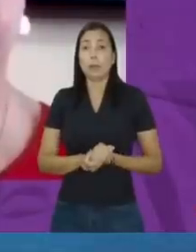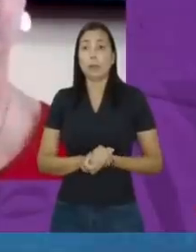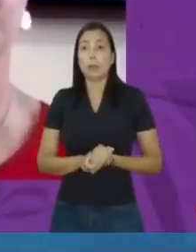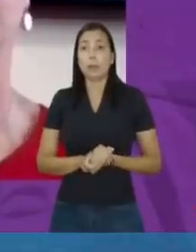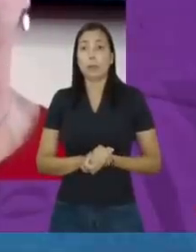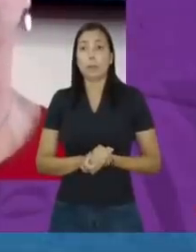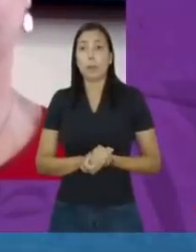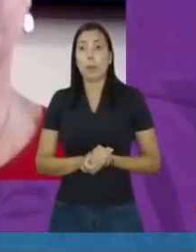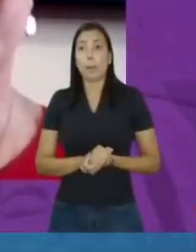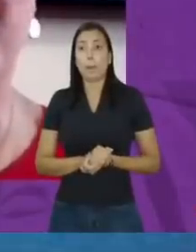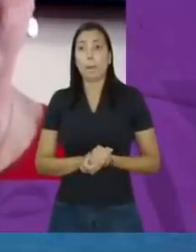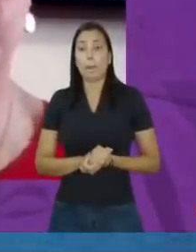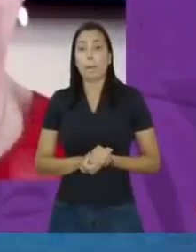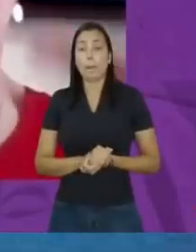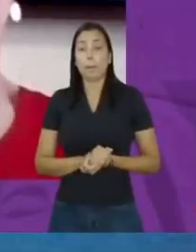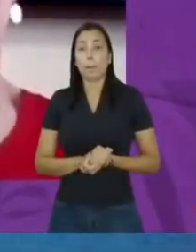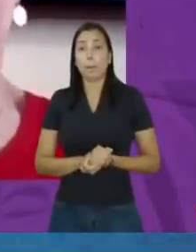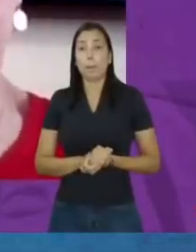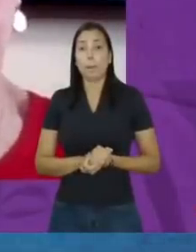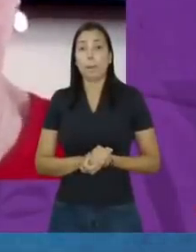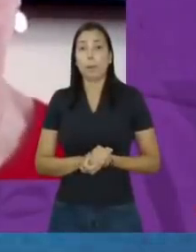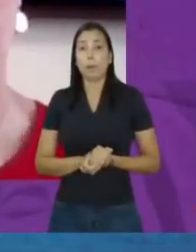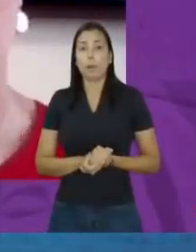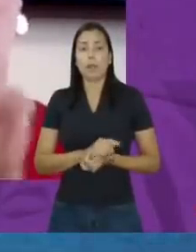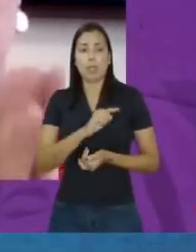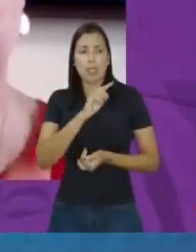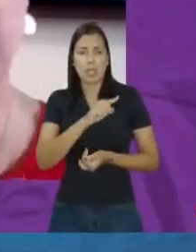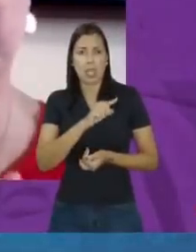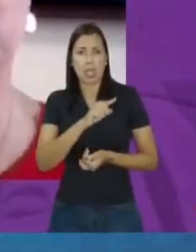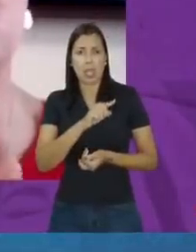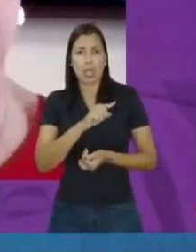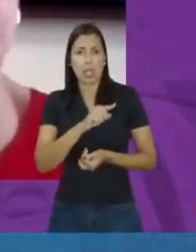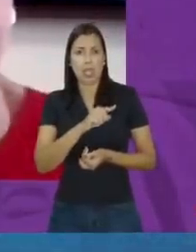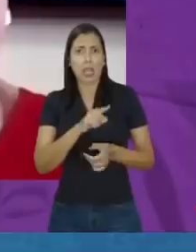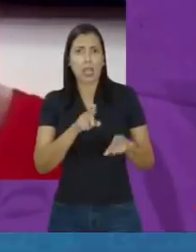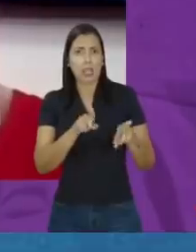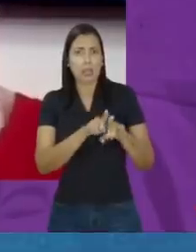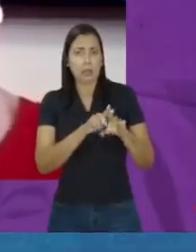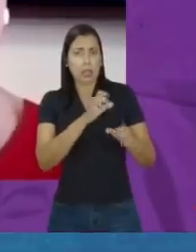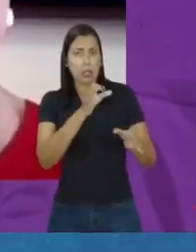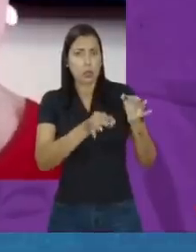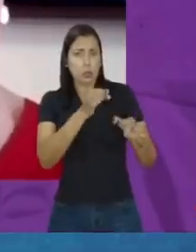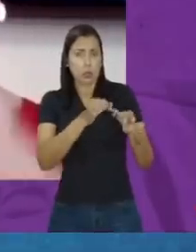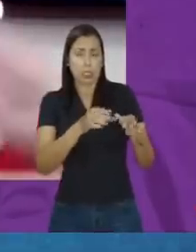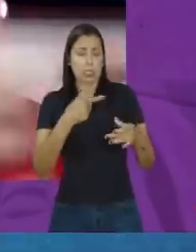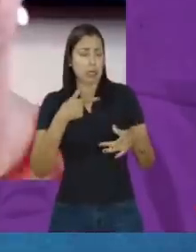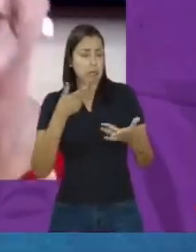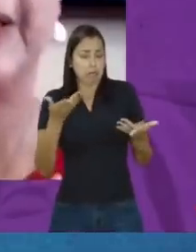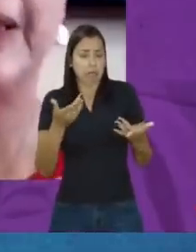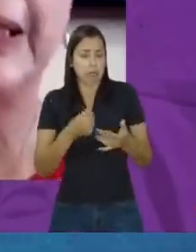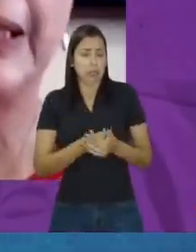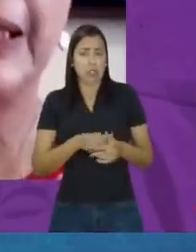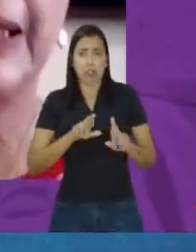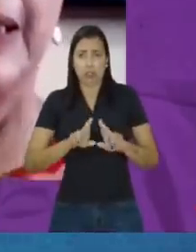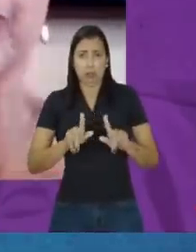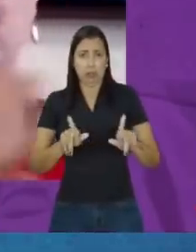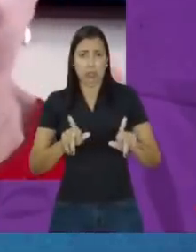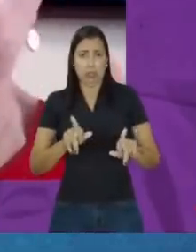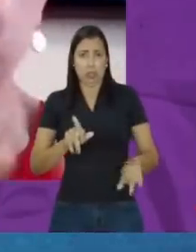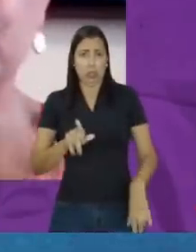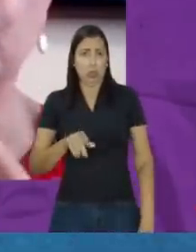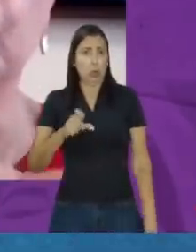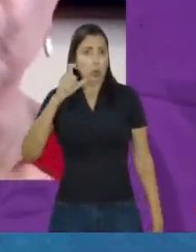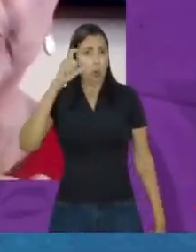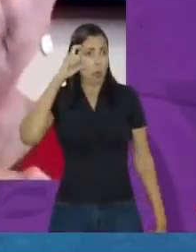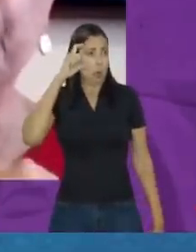o juiz, vamos dizer, impugnado como sendo um juiz parcial, o juiz Moro.